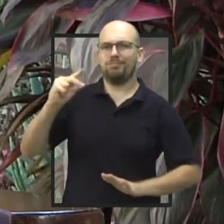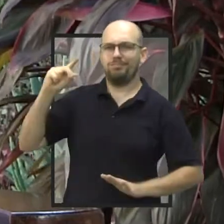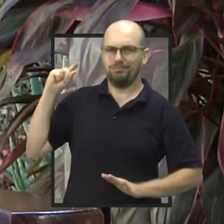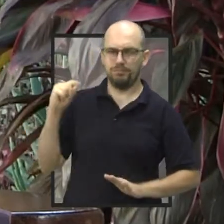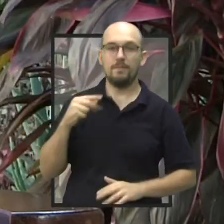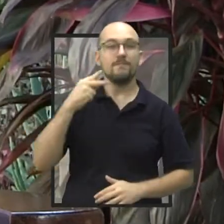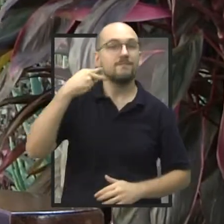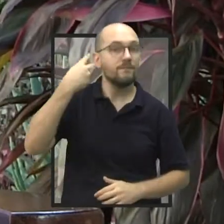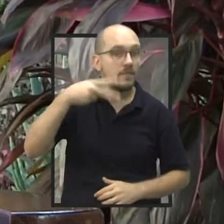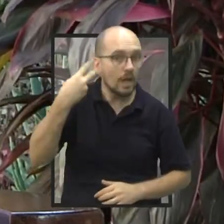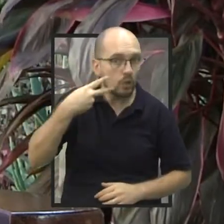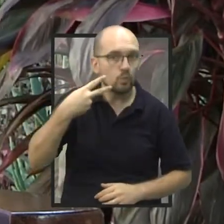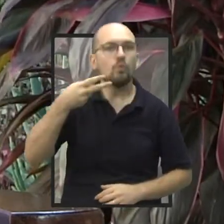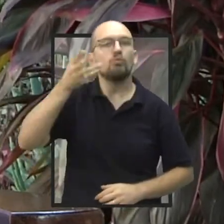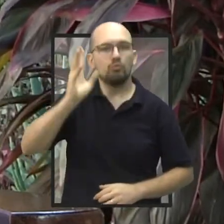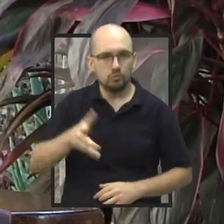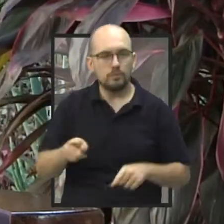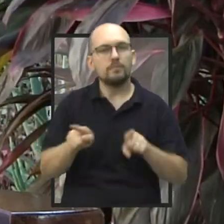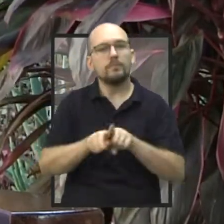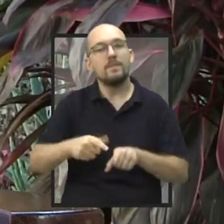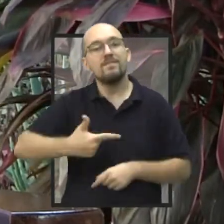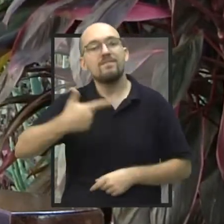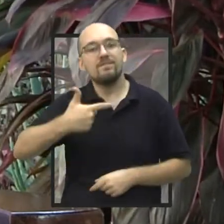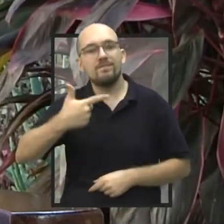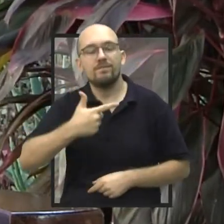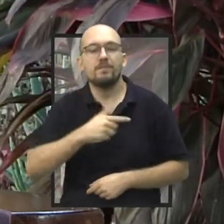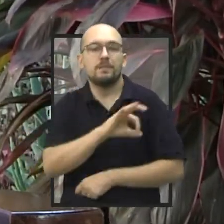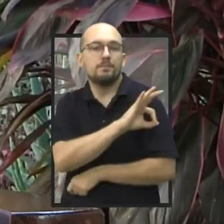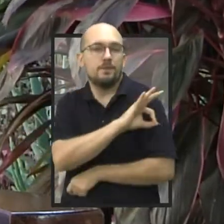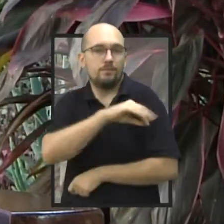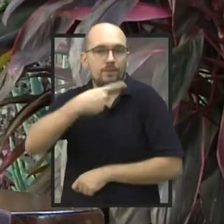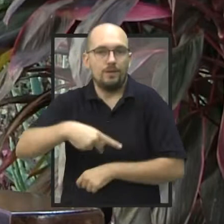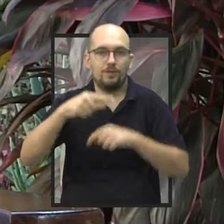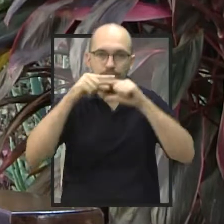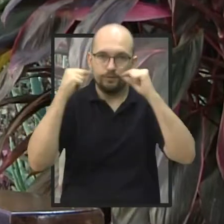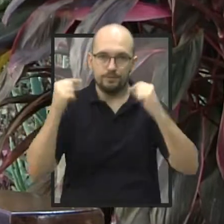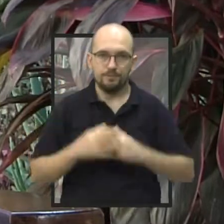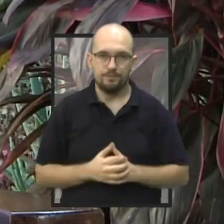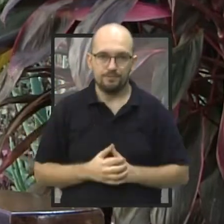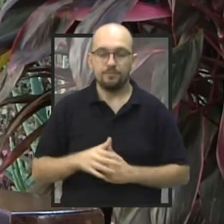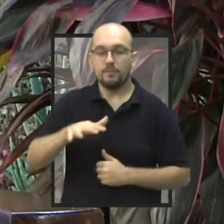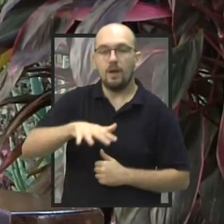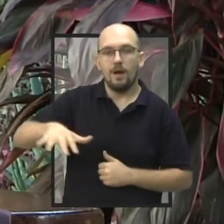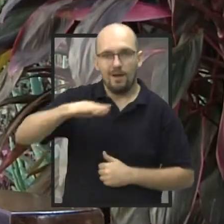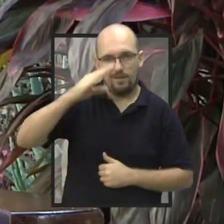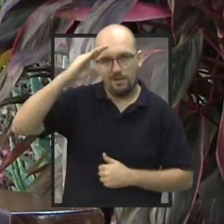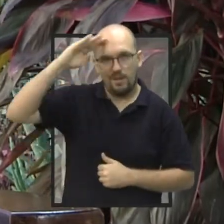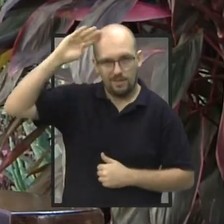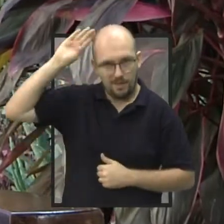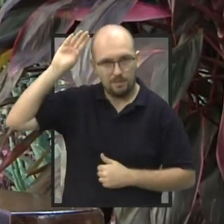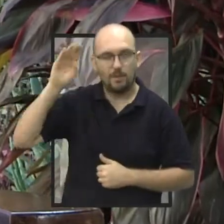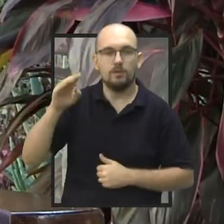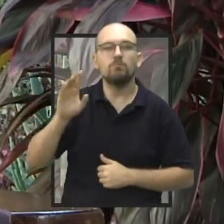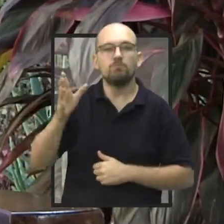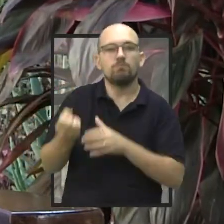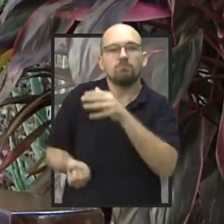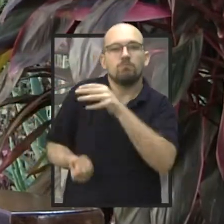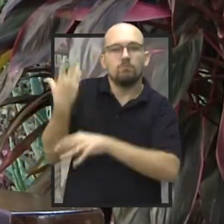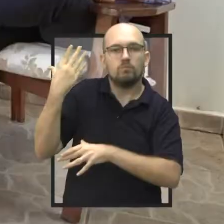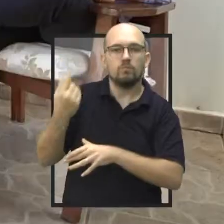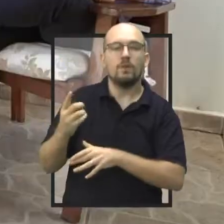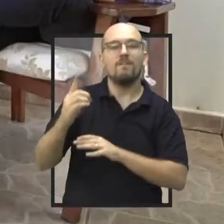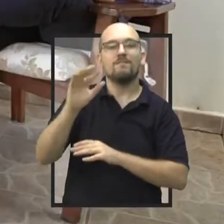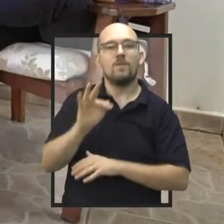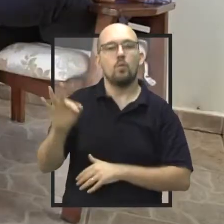e vice-prefeito aqui do município. Na área acadêmica, Dr. Marot se destaca por ser um dos fundadores da Faculdade de